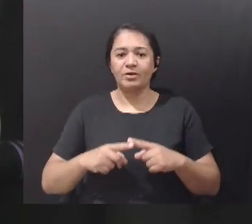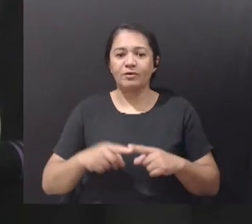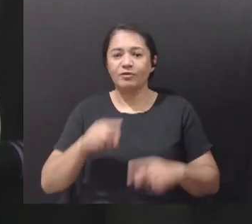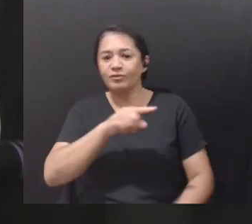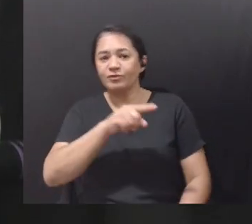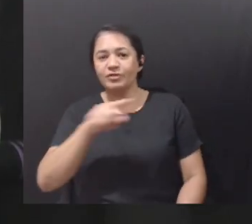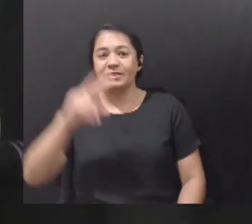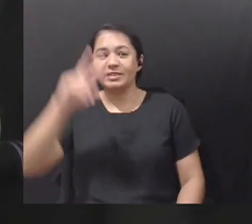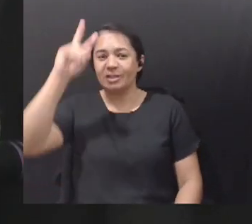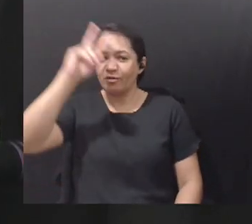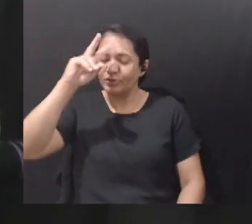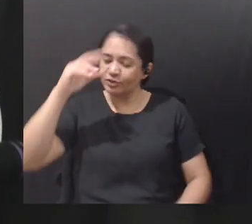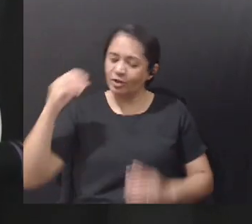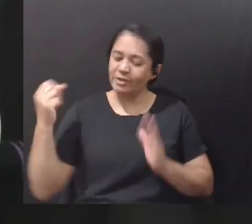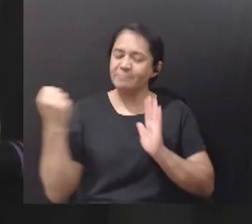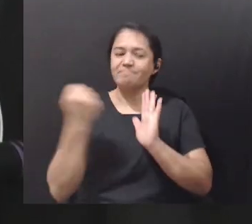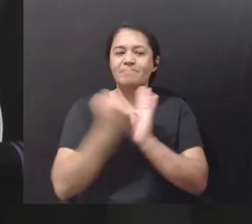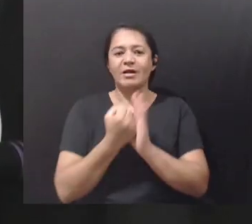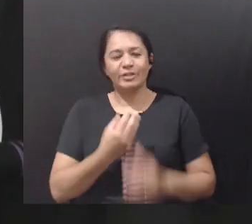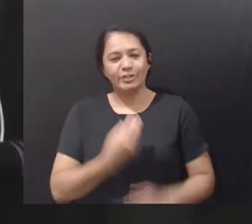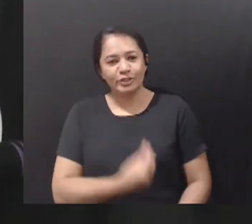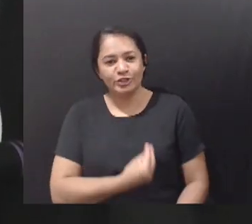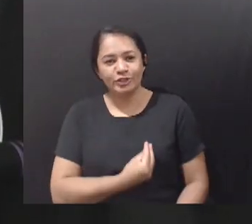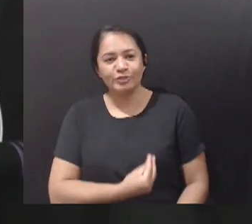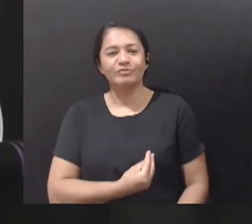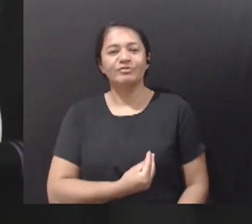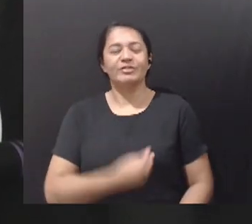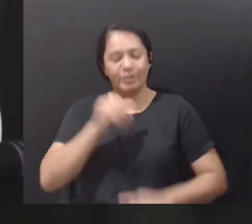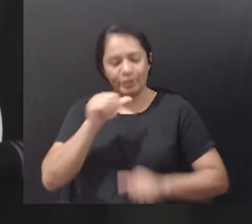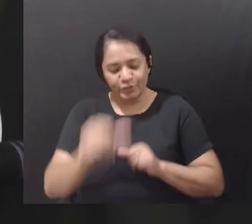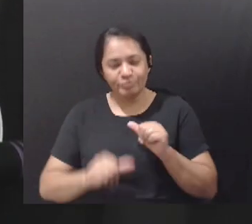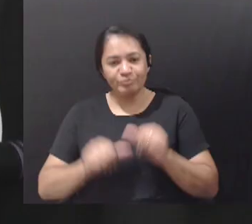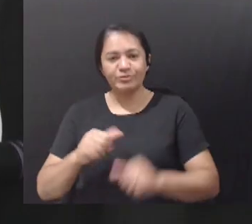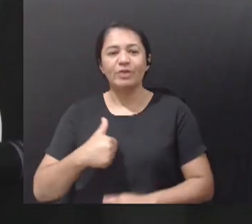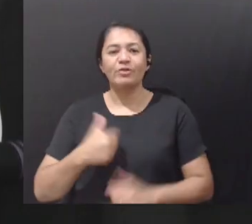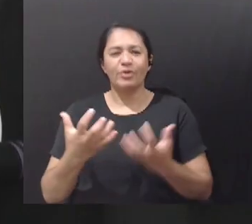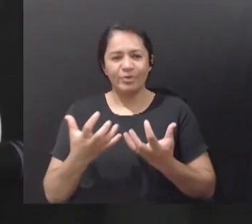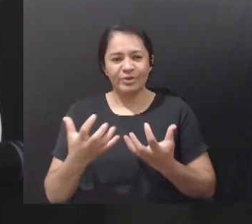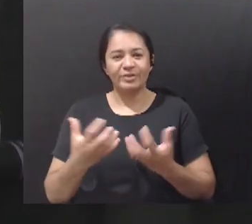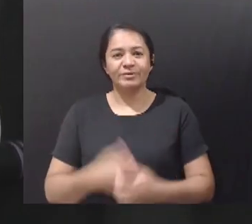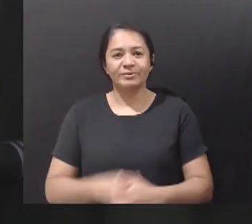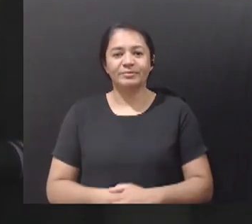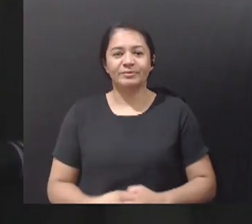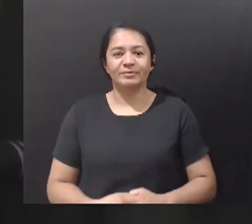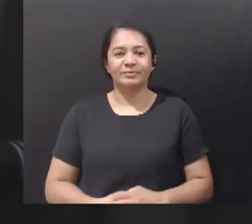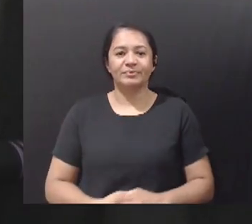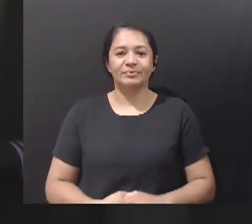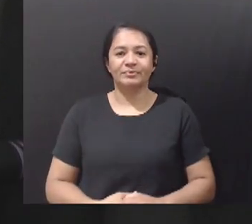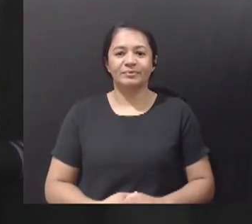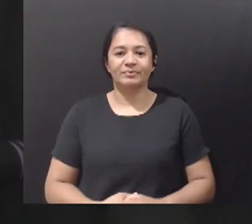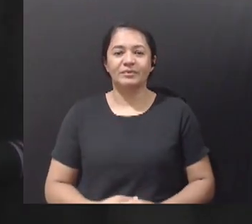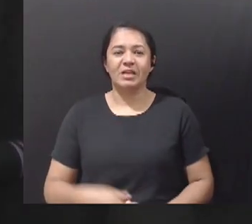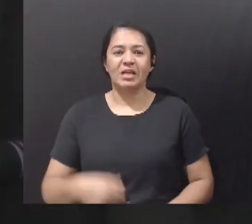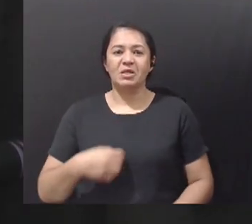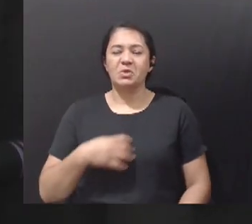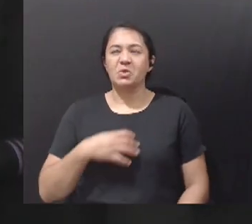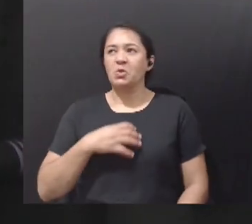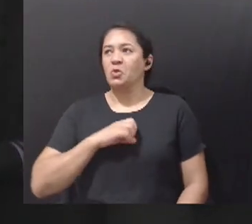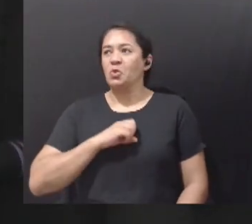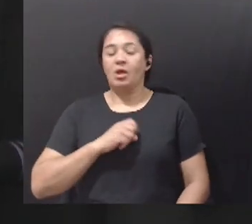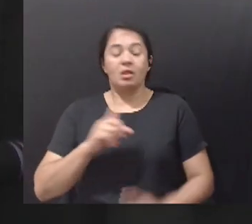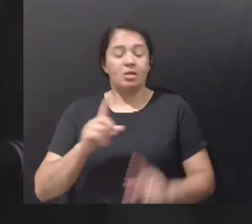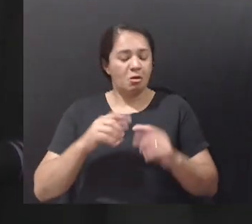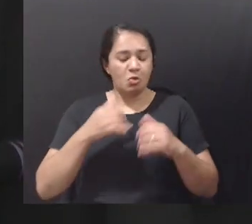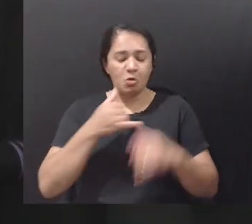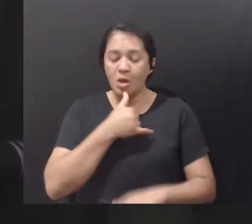de vida, de história, de mudanças, que é o que eu queria. Sim. Então, não tenho remorso, nem a cabeça com problema,